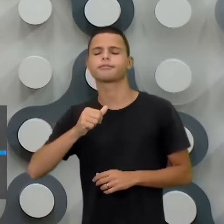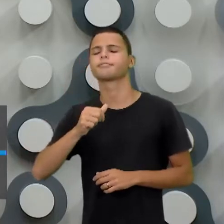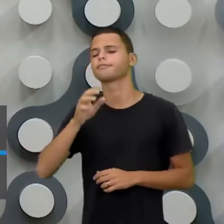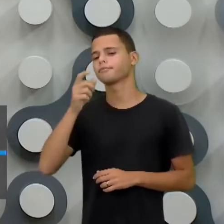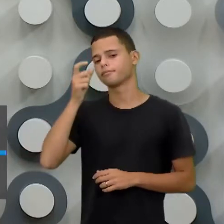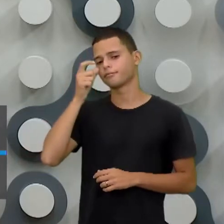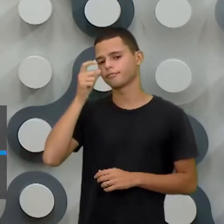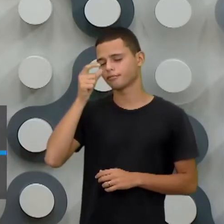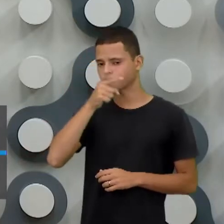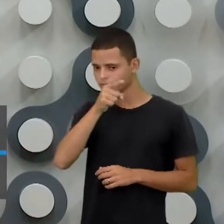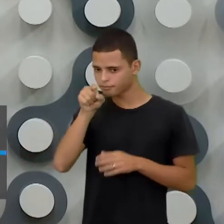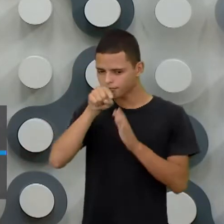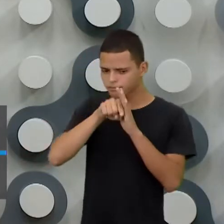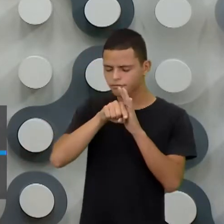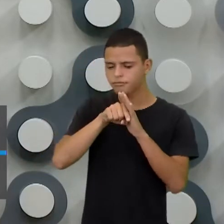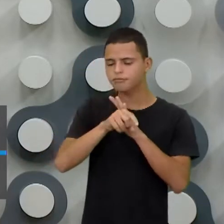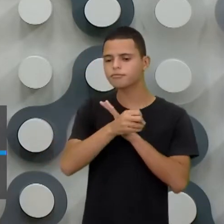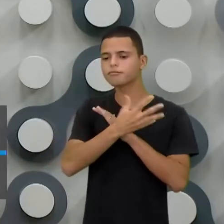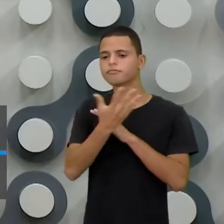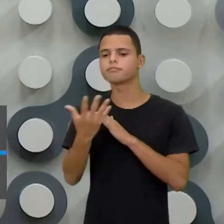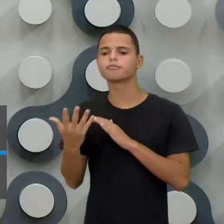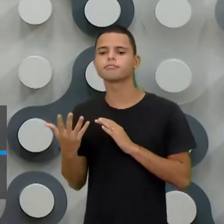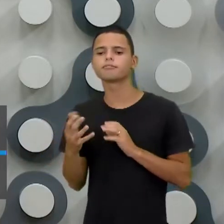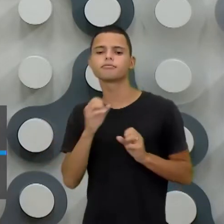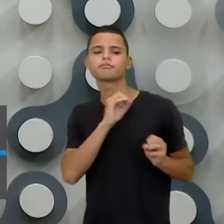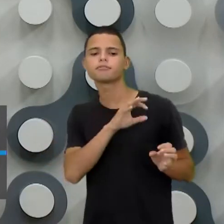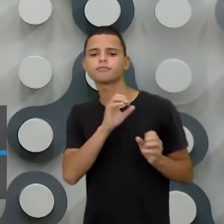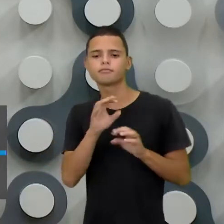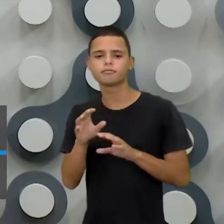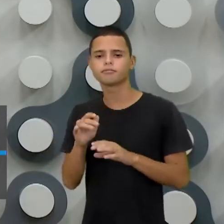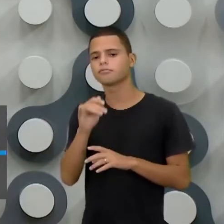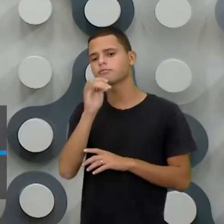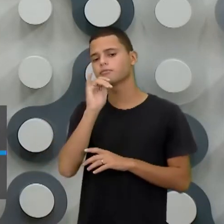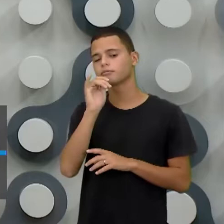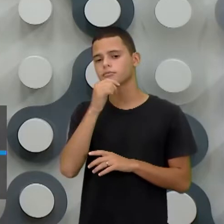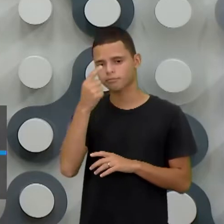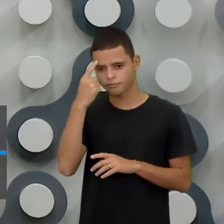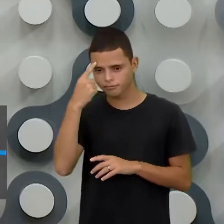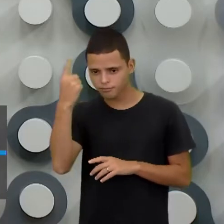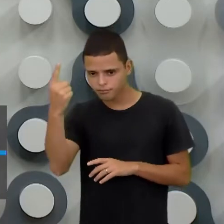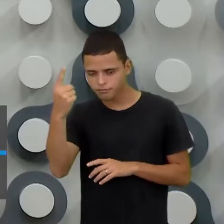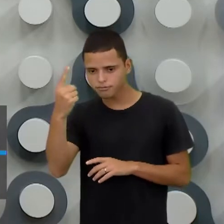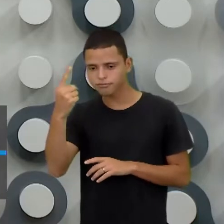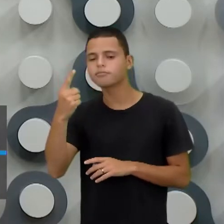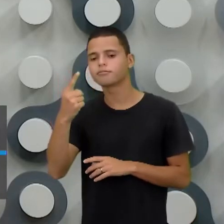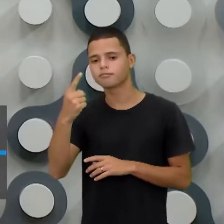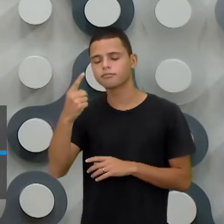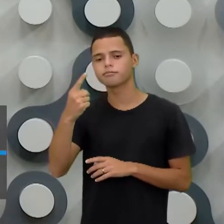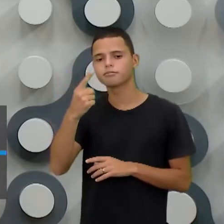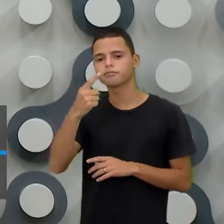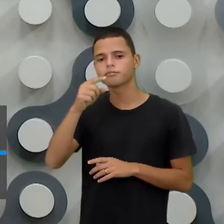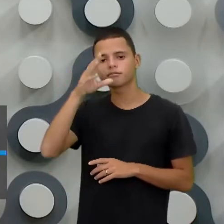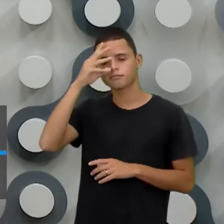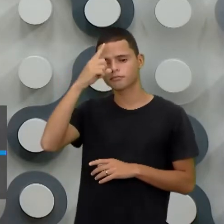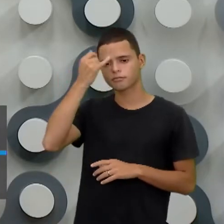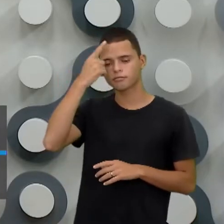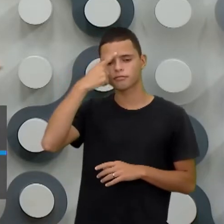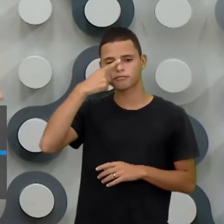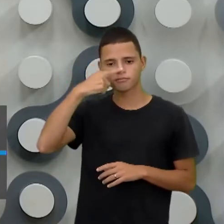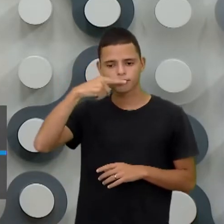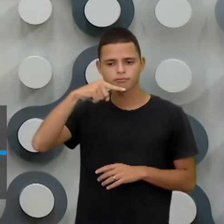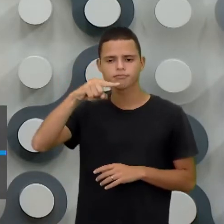pesquisarem sobre isso aí. Quais ensinamentos, né? Se a gente for pensar no Chapeuzinho Vermelho, qual que era a representação da Chapeuzinho? O que